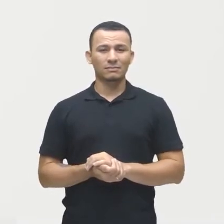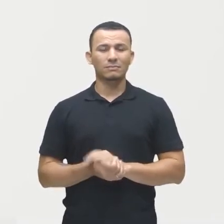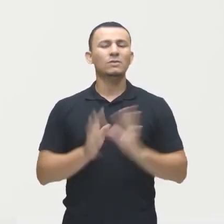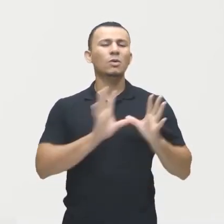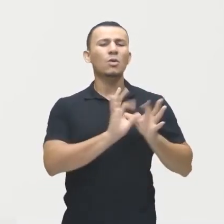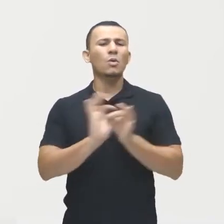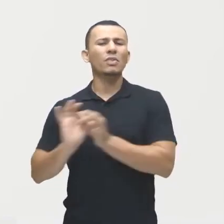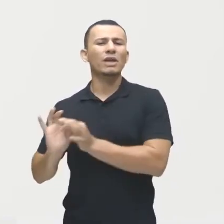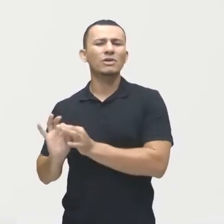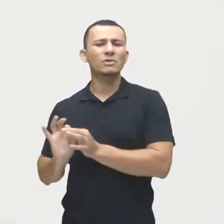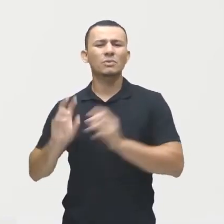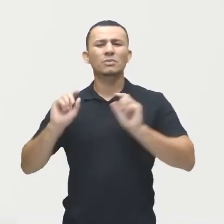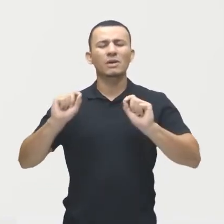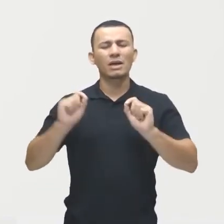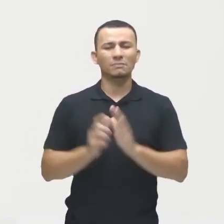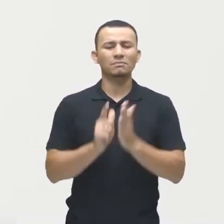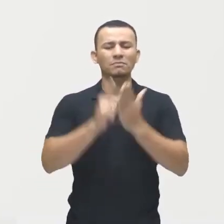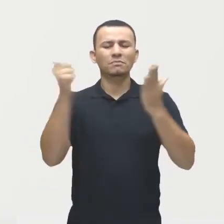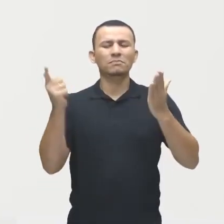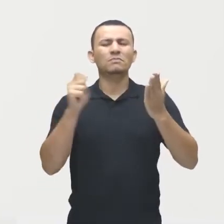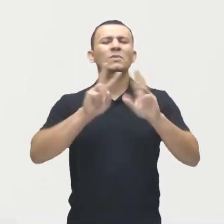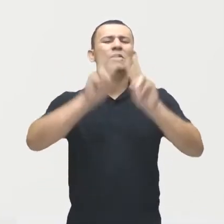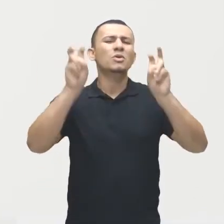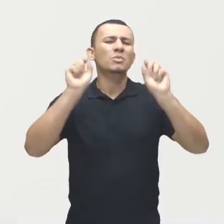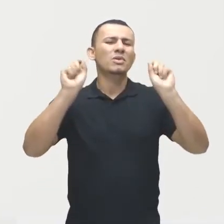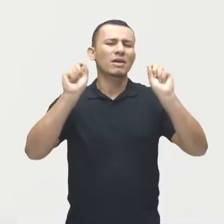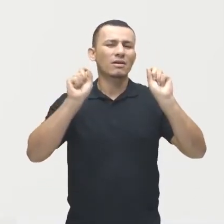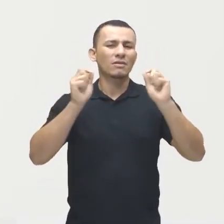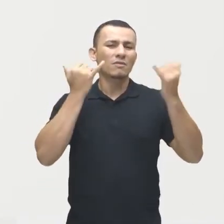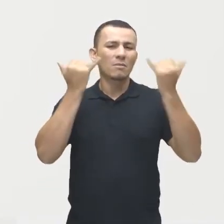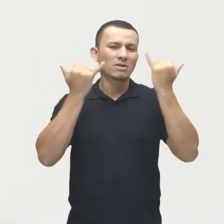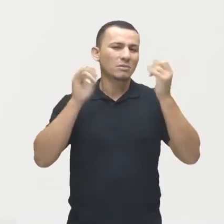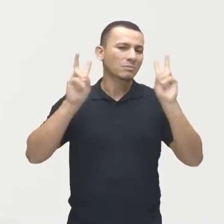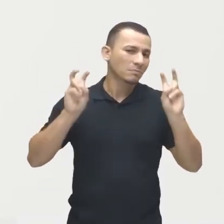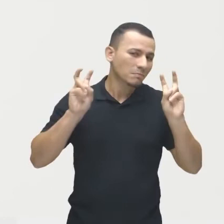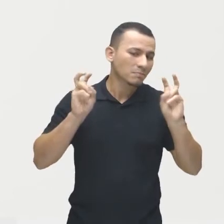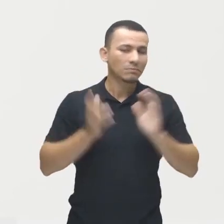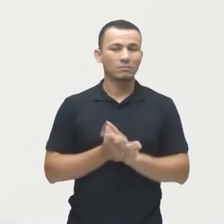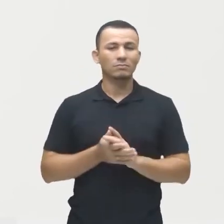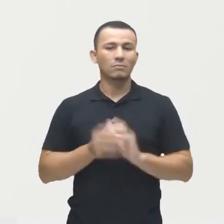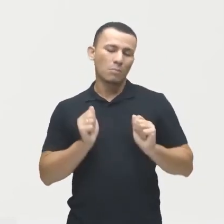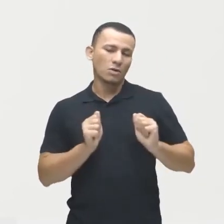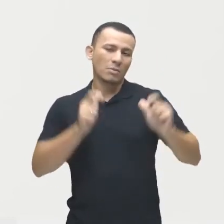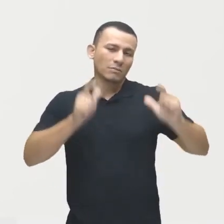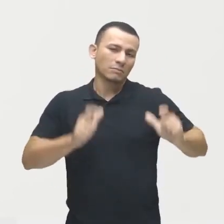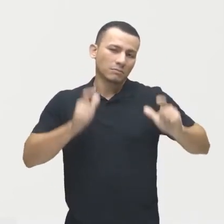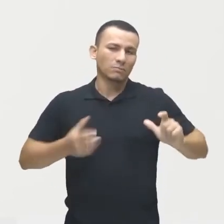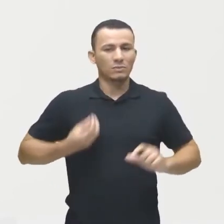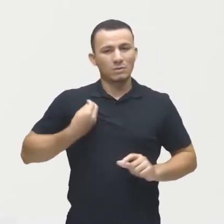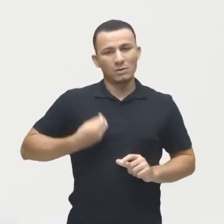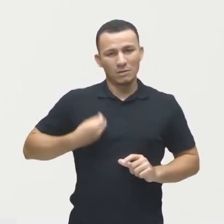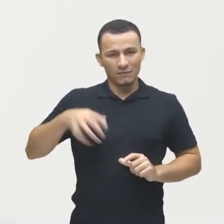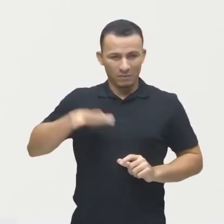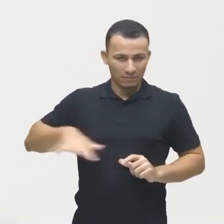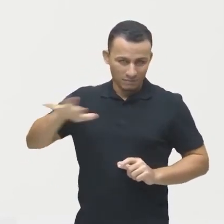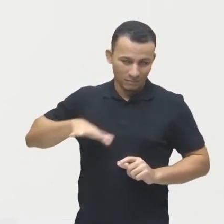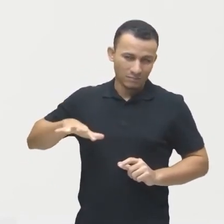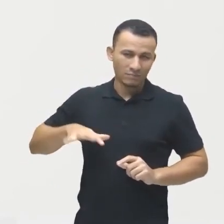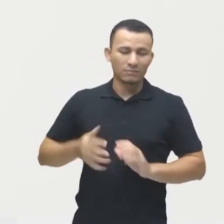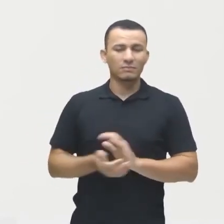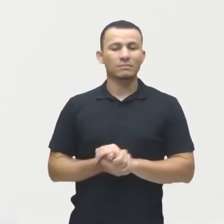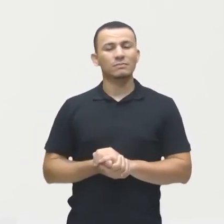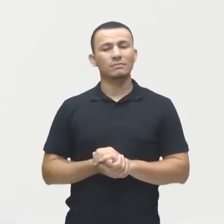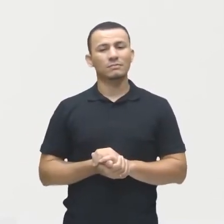Contexto. Caso seja um jornal destinado a informações locais, ou seja, da região que você mora, o assunto se